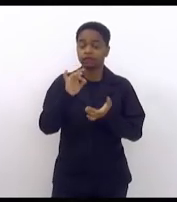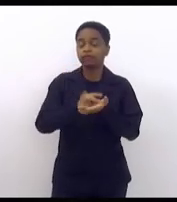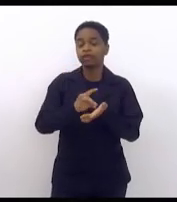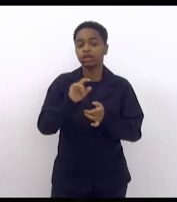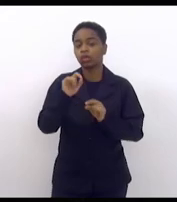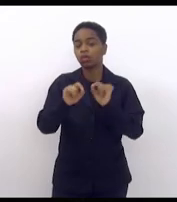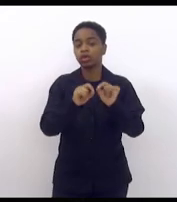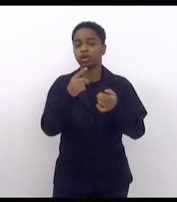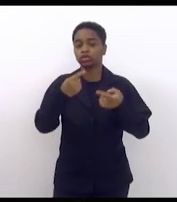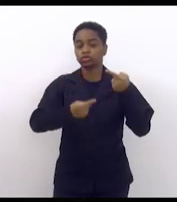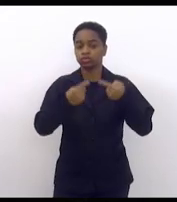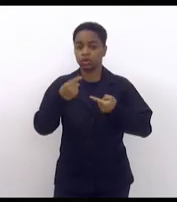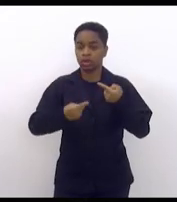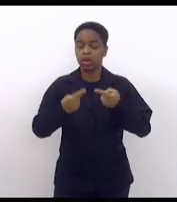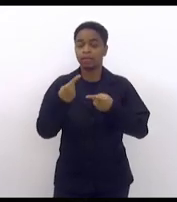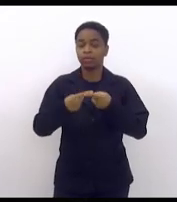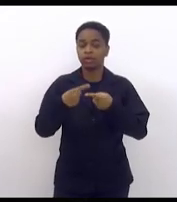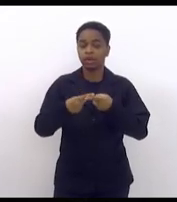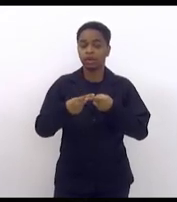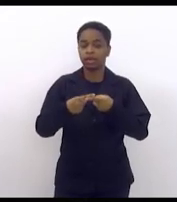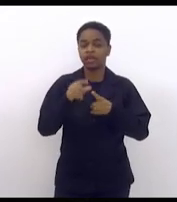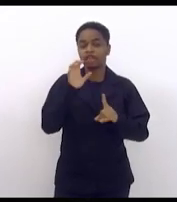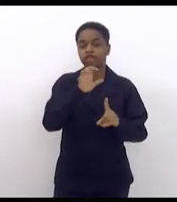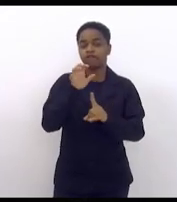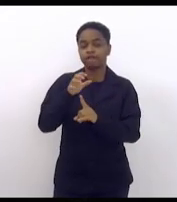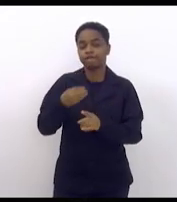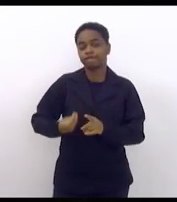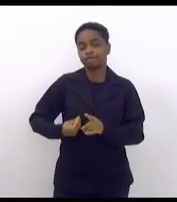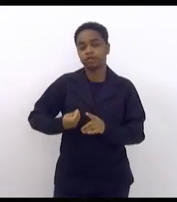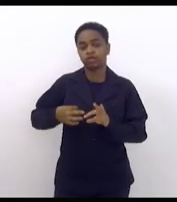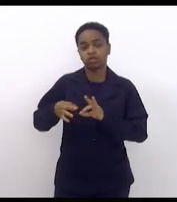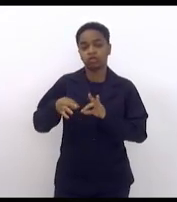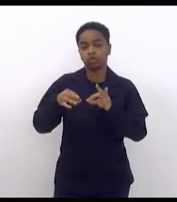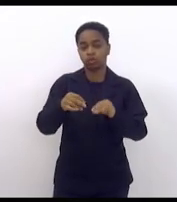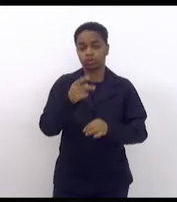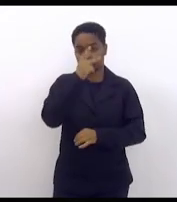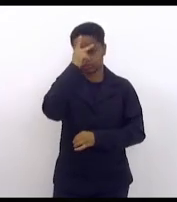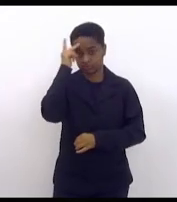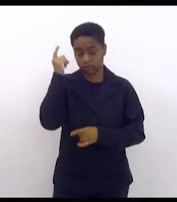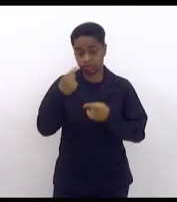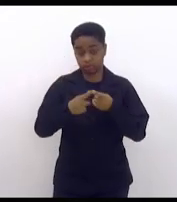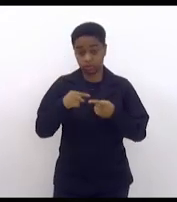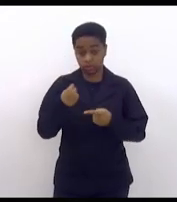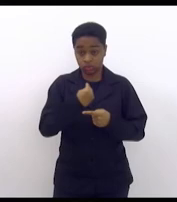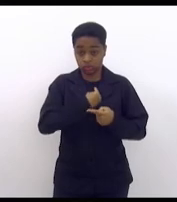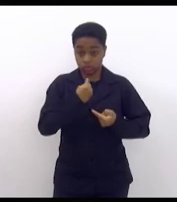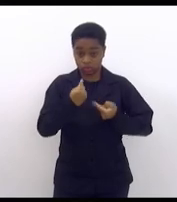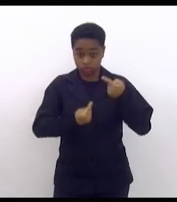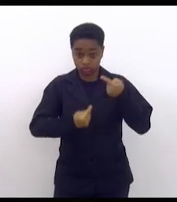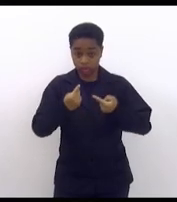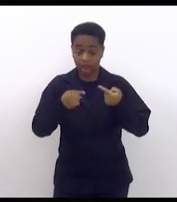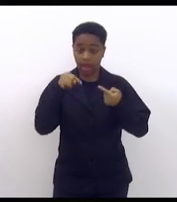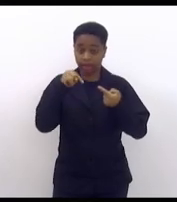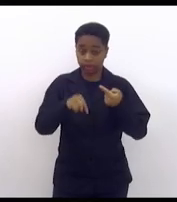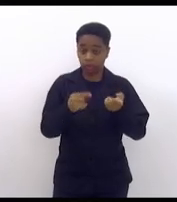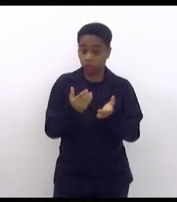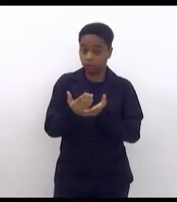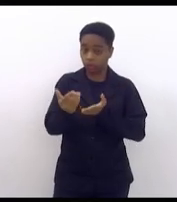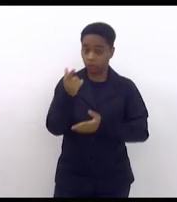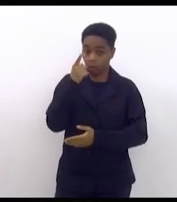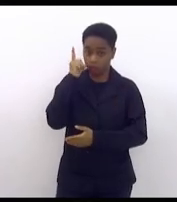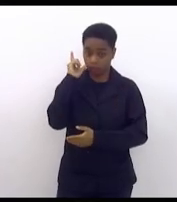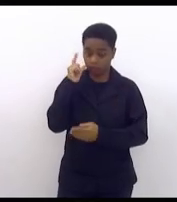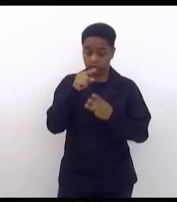aqui, porque vai mexer com a vida de toda a população fluminense. A gente está discutindo, desde ontem,